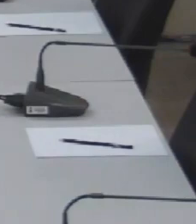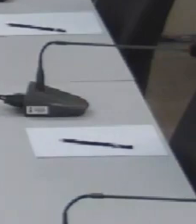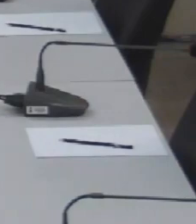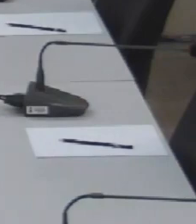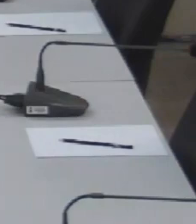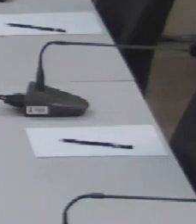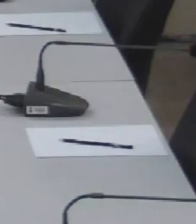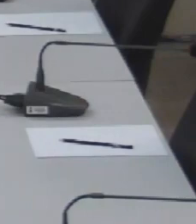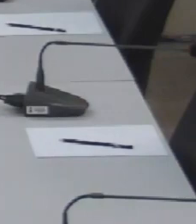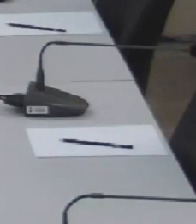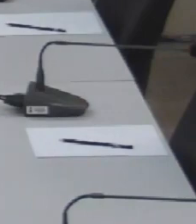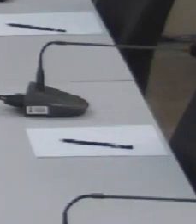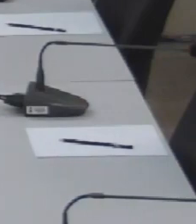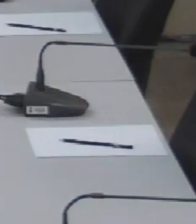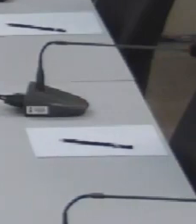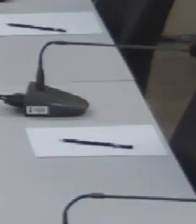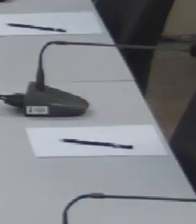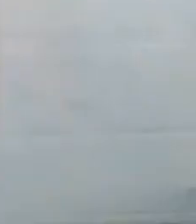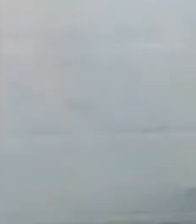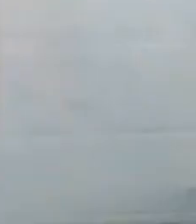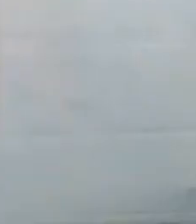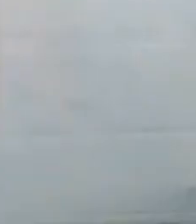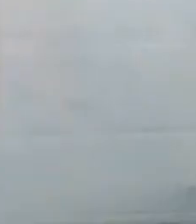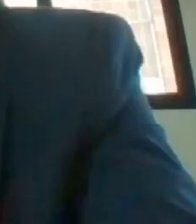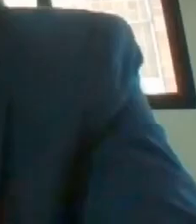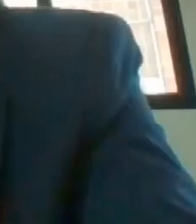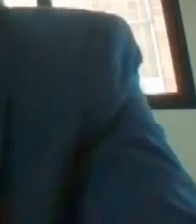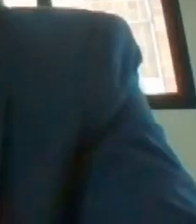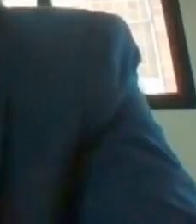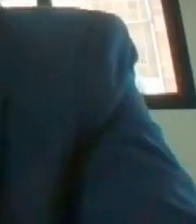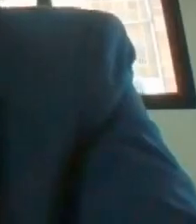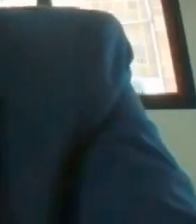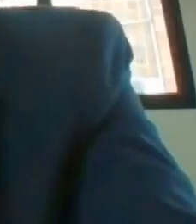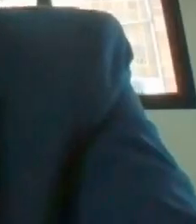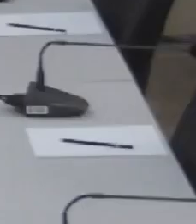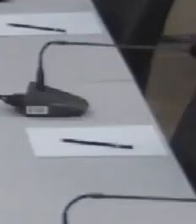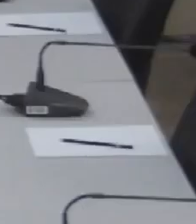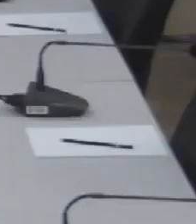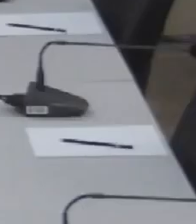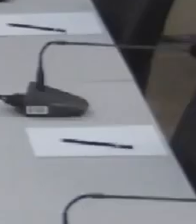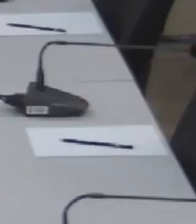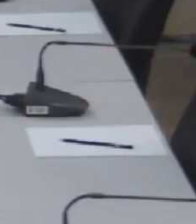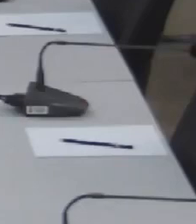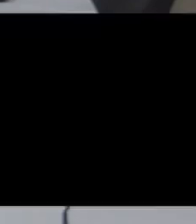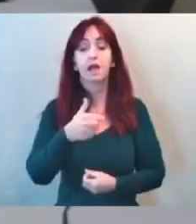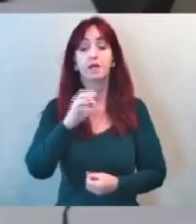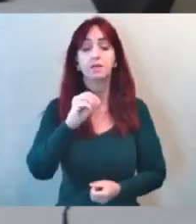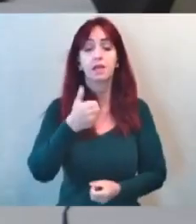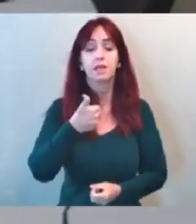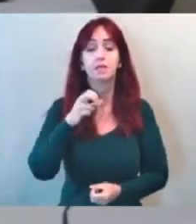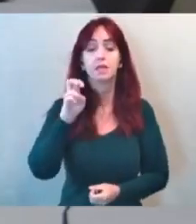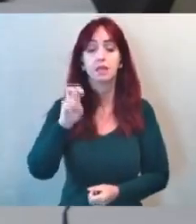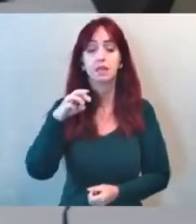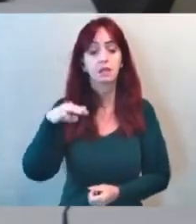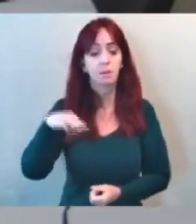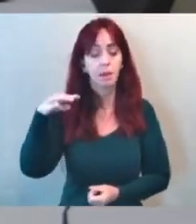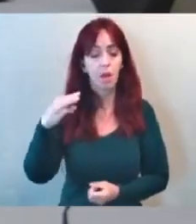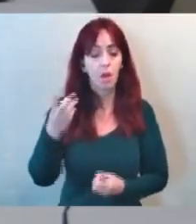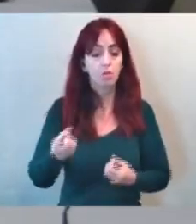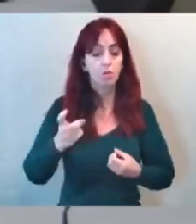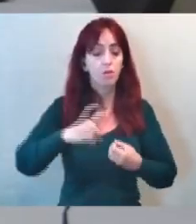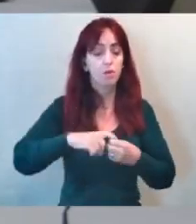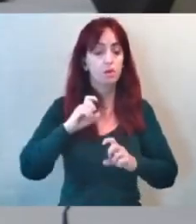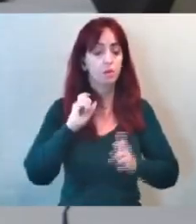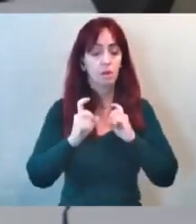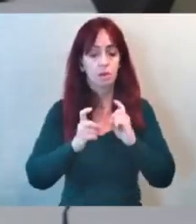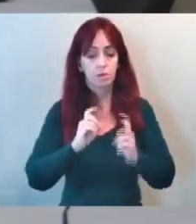André, o senhor está nos escutando? Está tranquilo? Então, nós vamos voltar, tá? Às 10 horas e 15 minutos, nós retornamos aí à reunião.